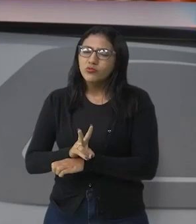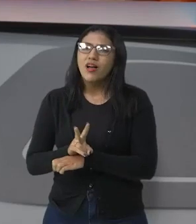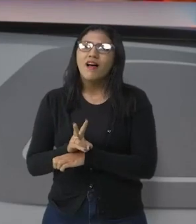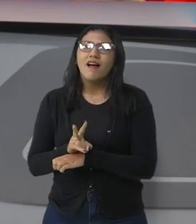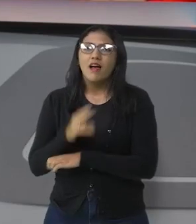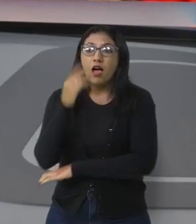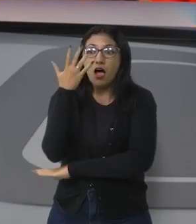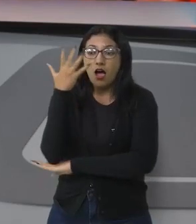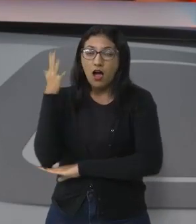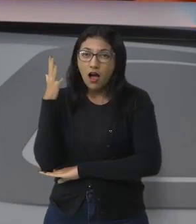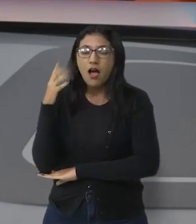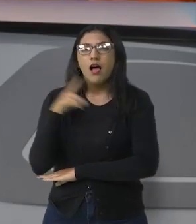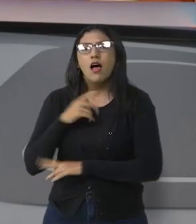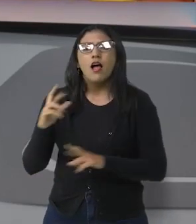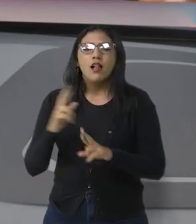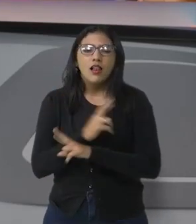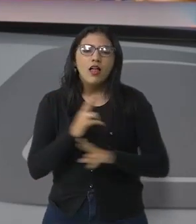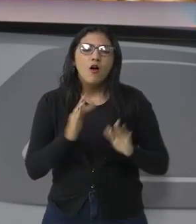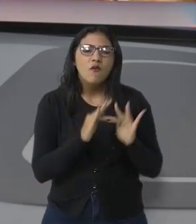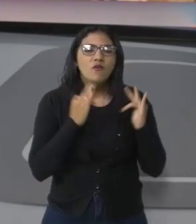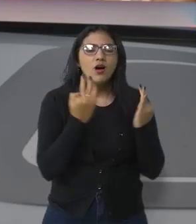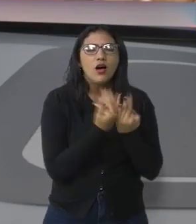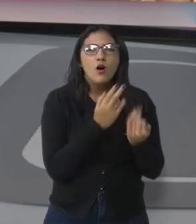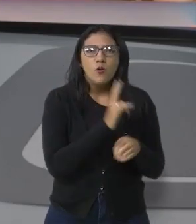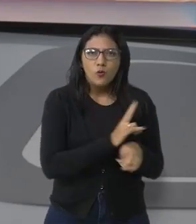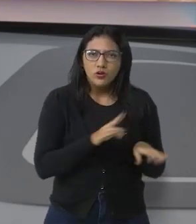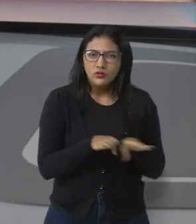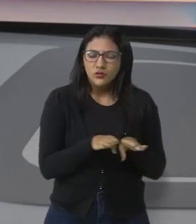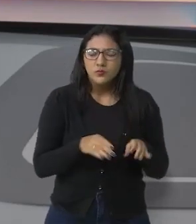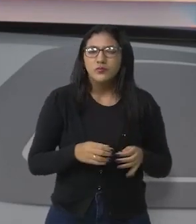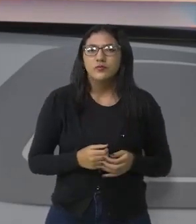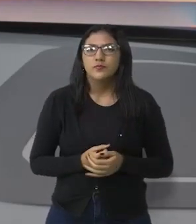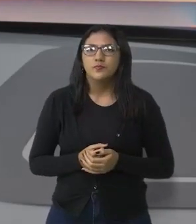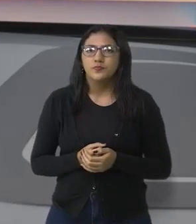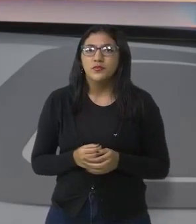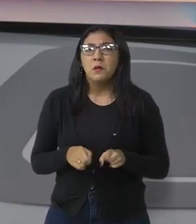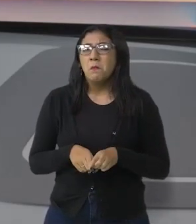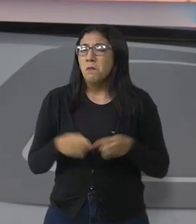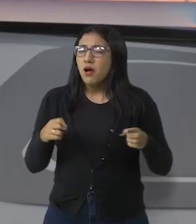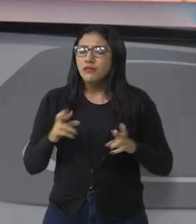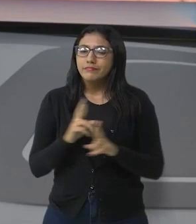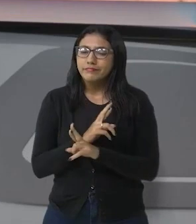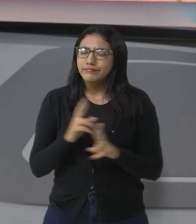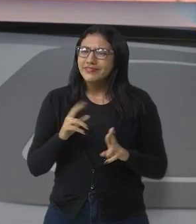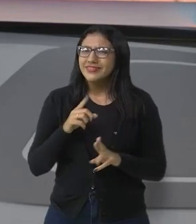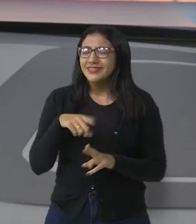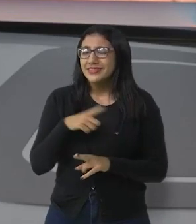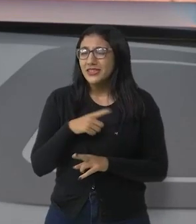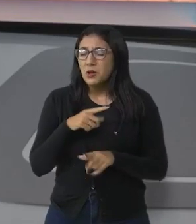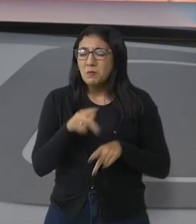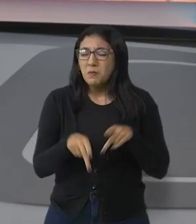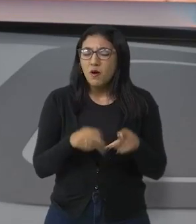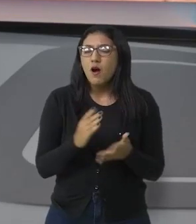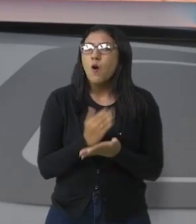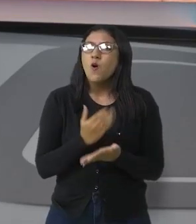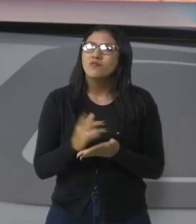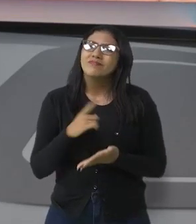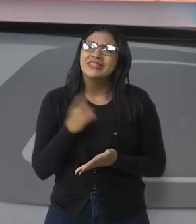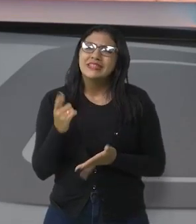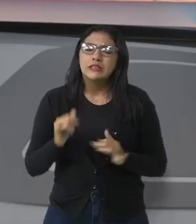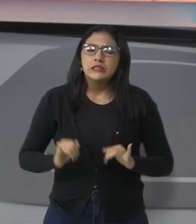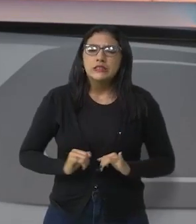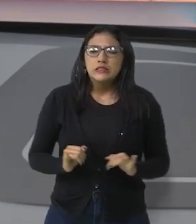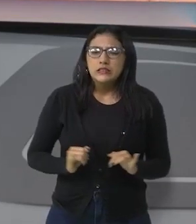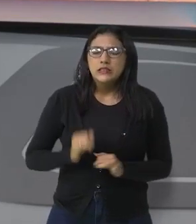família também. No entanto, não quer dizer que esses povos não tenham suas dificuldades. Alguns de vocês devem conhecer